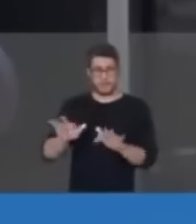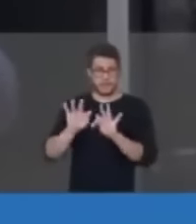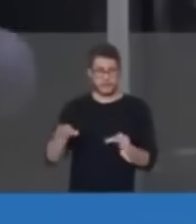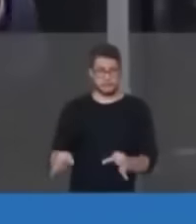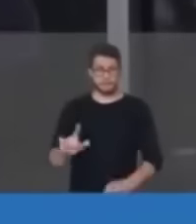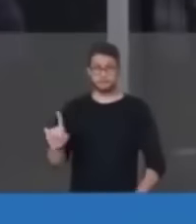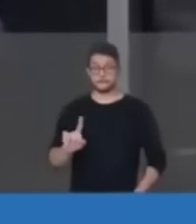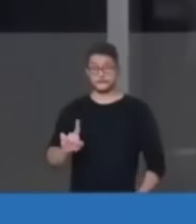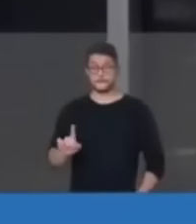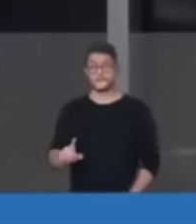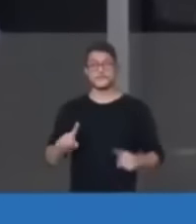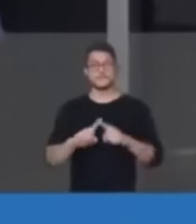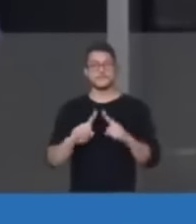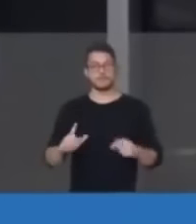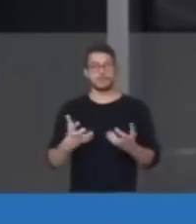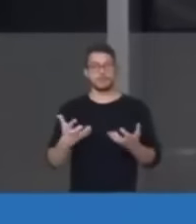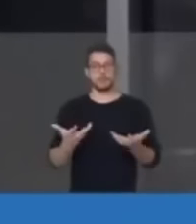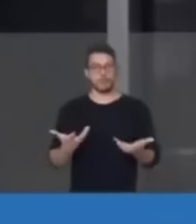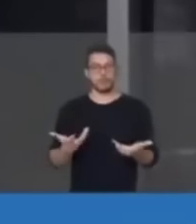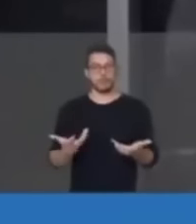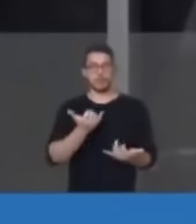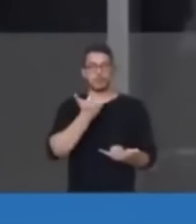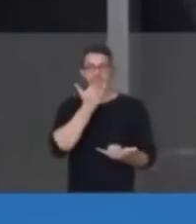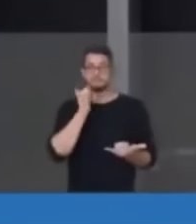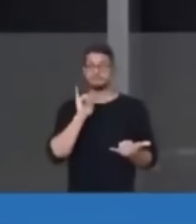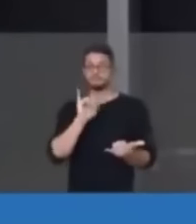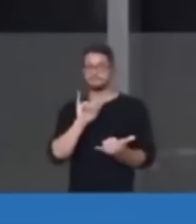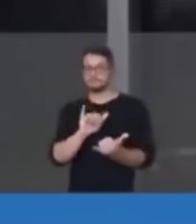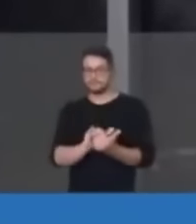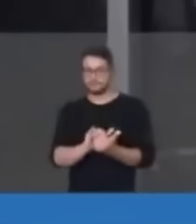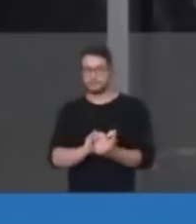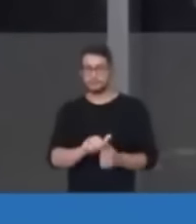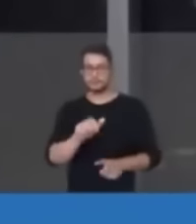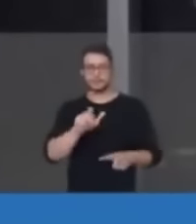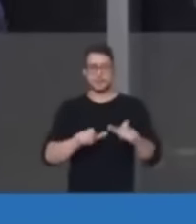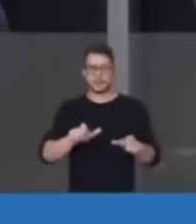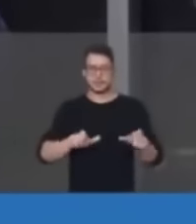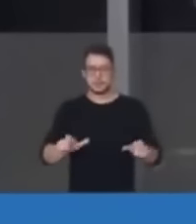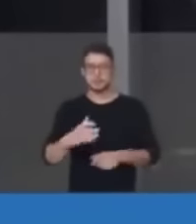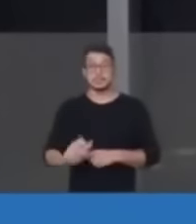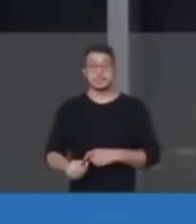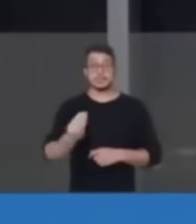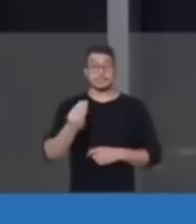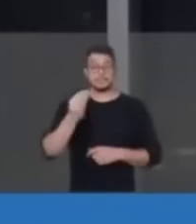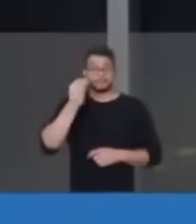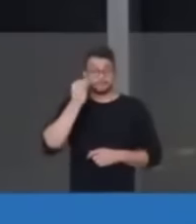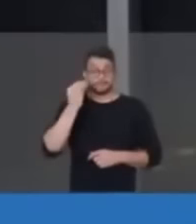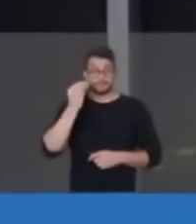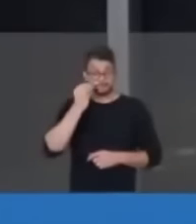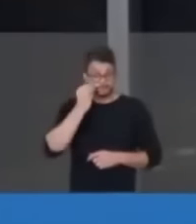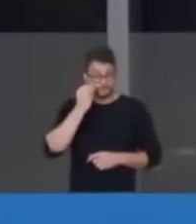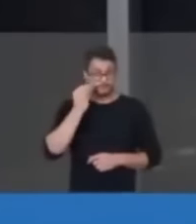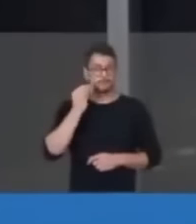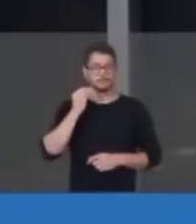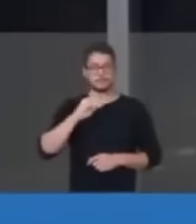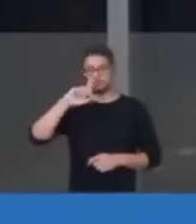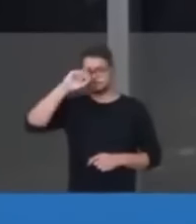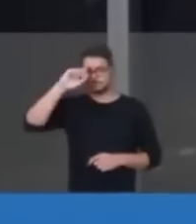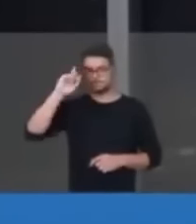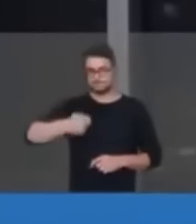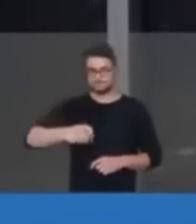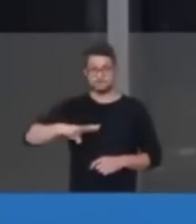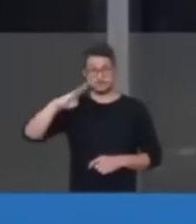sim quer se preparar uma Anistia para aqueles que realmente tentaram envolver as forças armadas